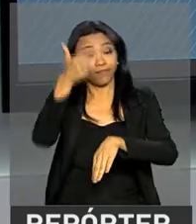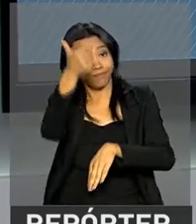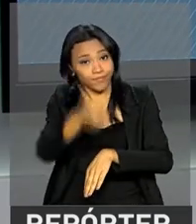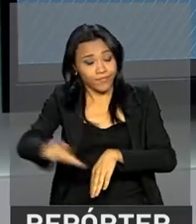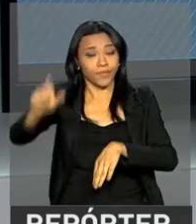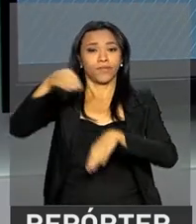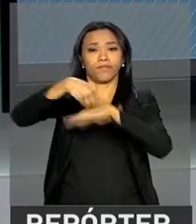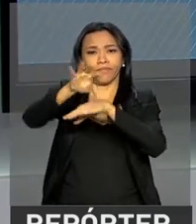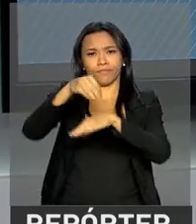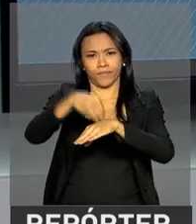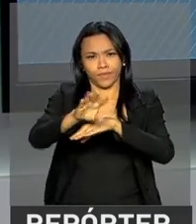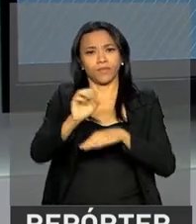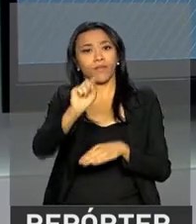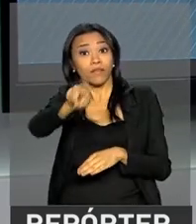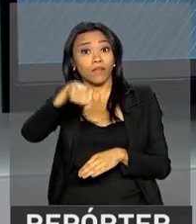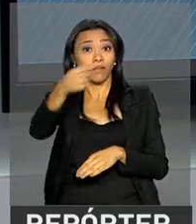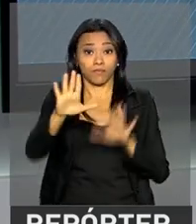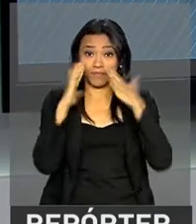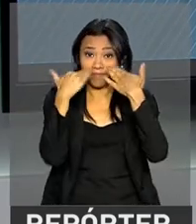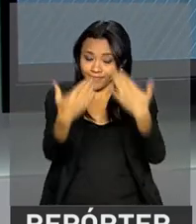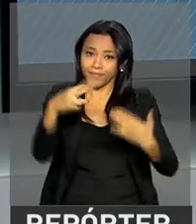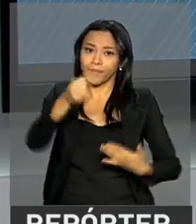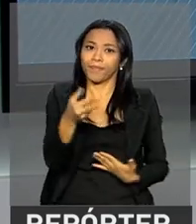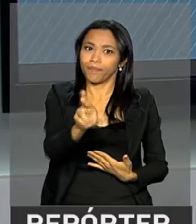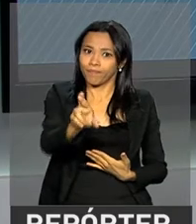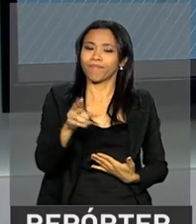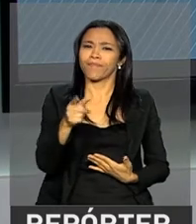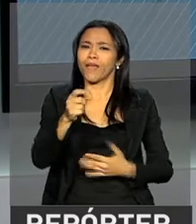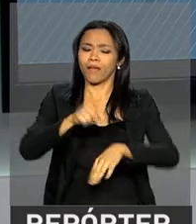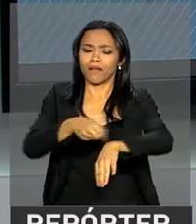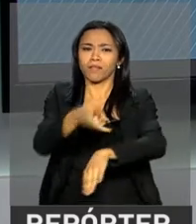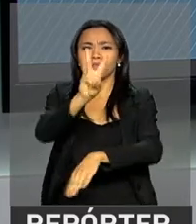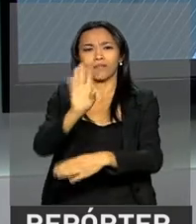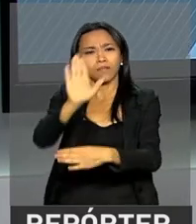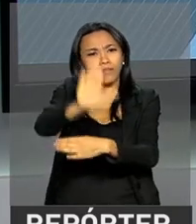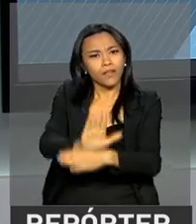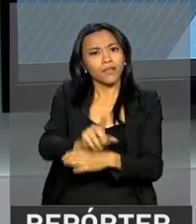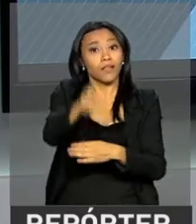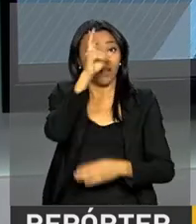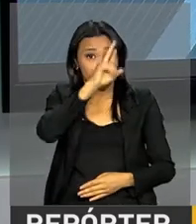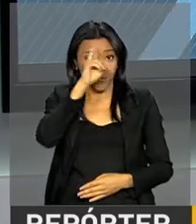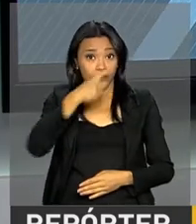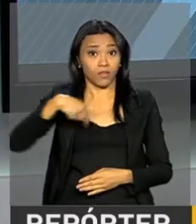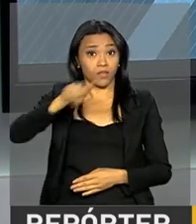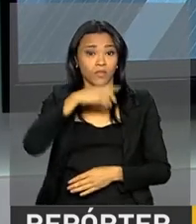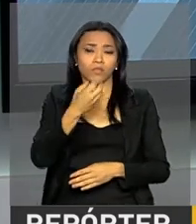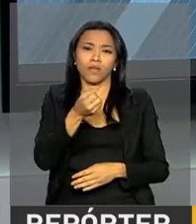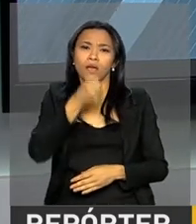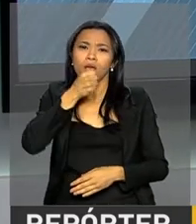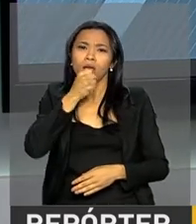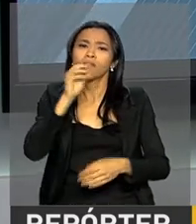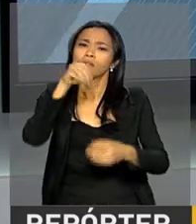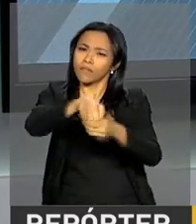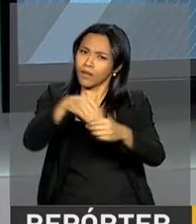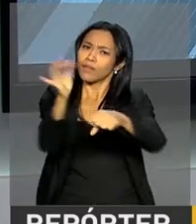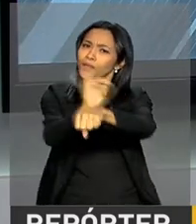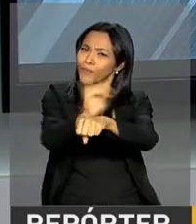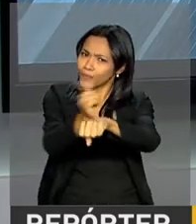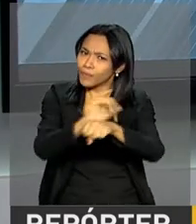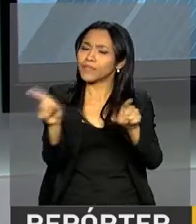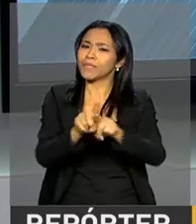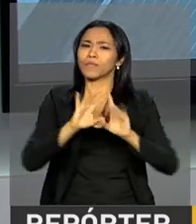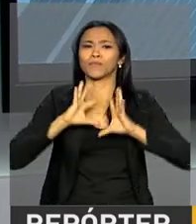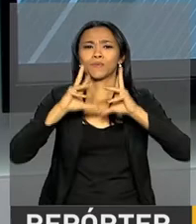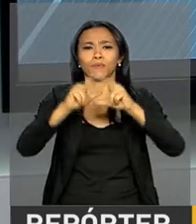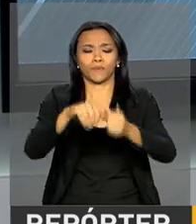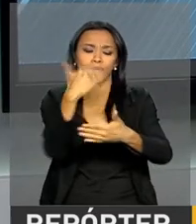com mais informações ou na próxima edição do repórter nbr às três da tarde lembrando que as nossas reportagens estão disponíveis no youtube e